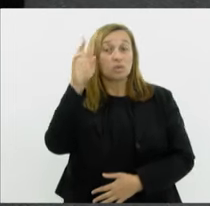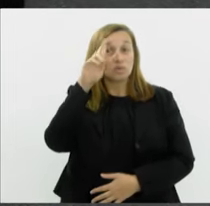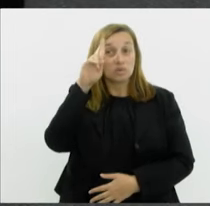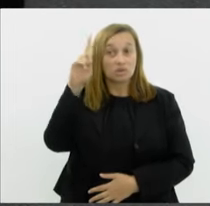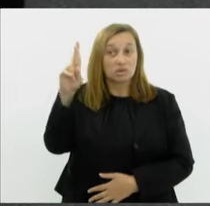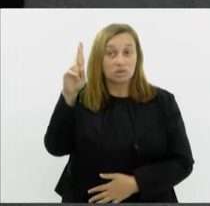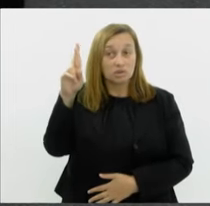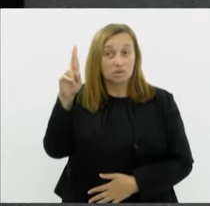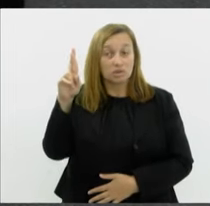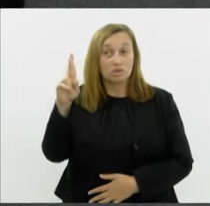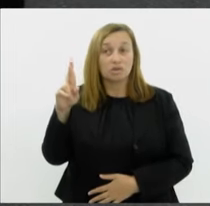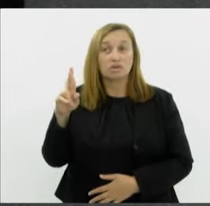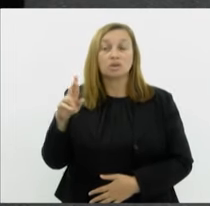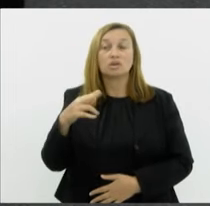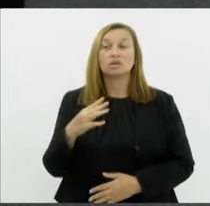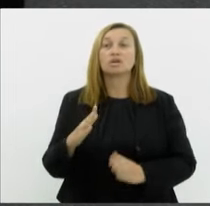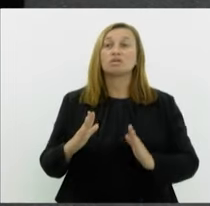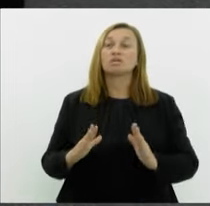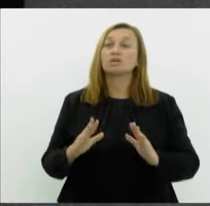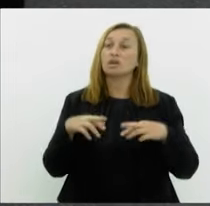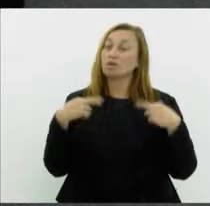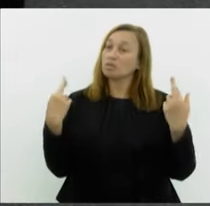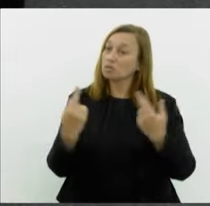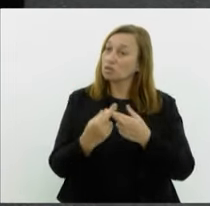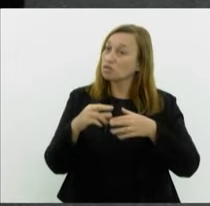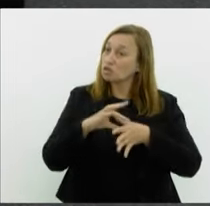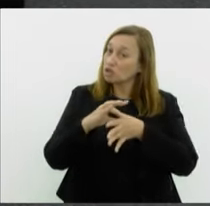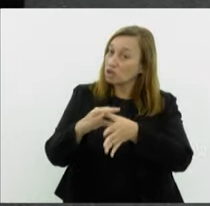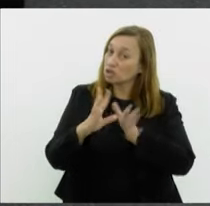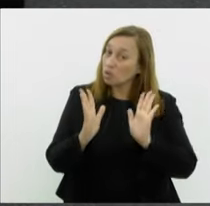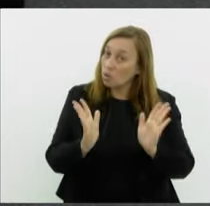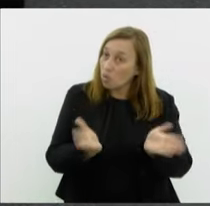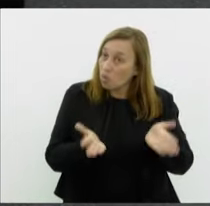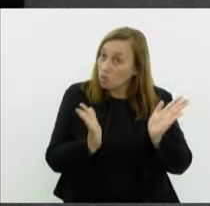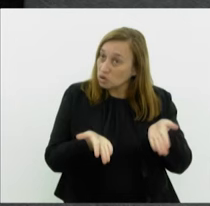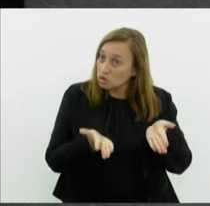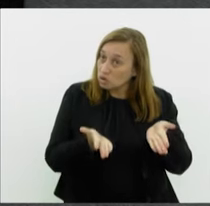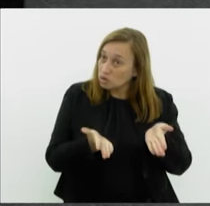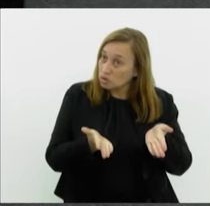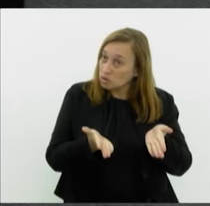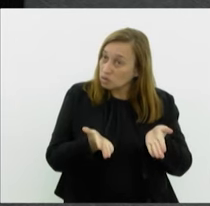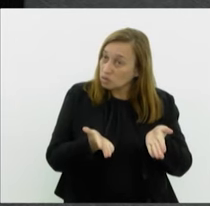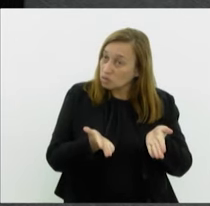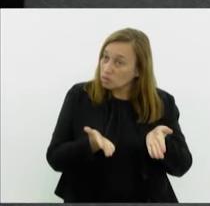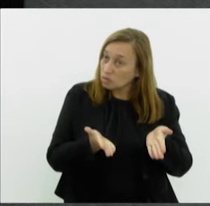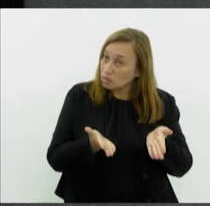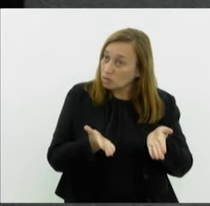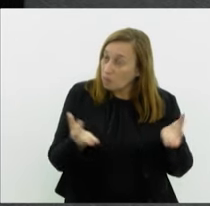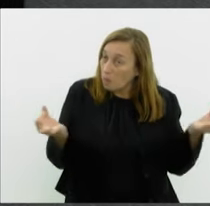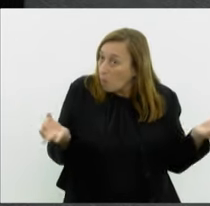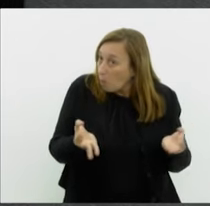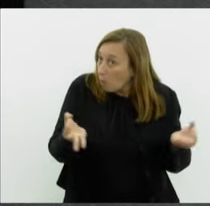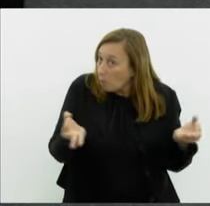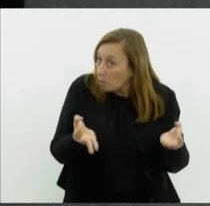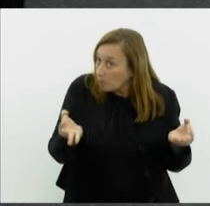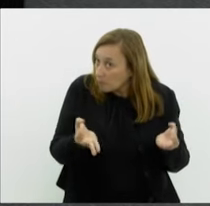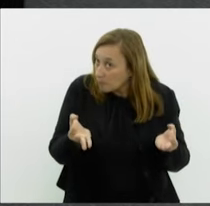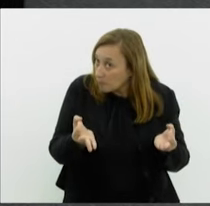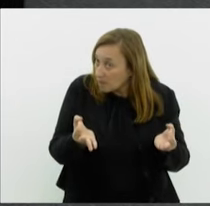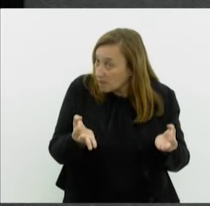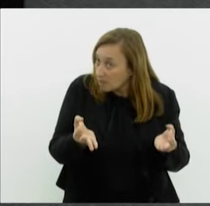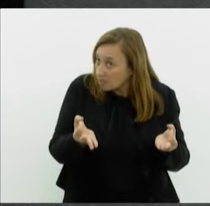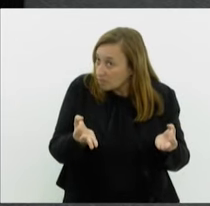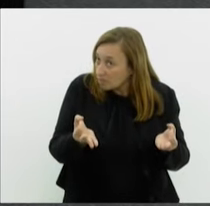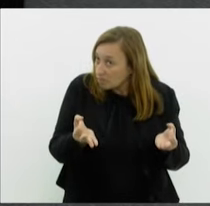o Colégio de Líderes hoje. Aliás, com ótima performance do Colégio